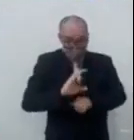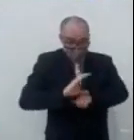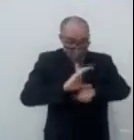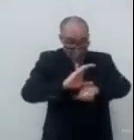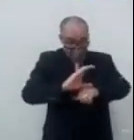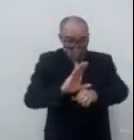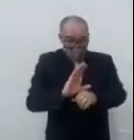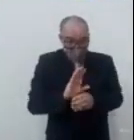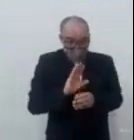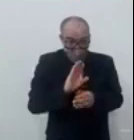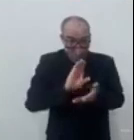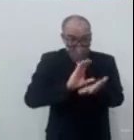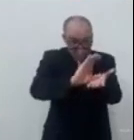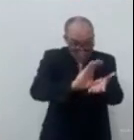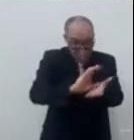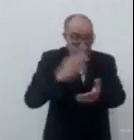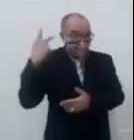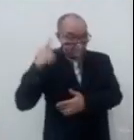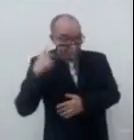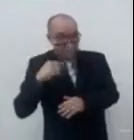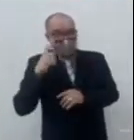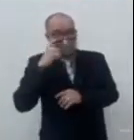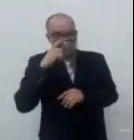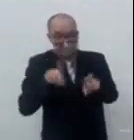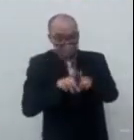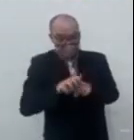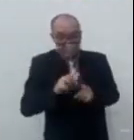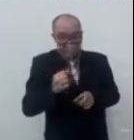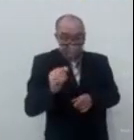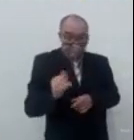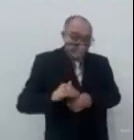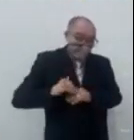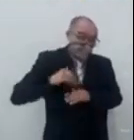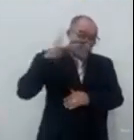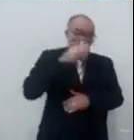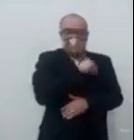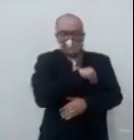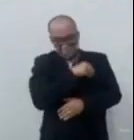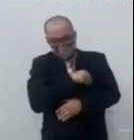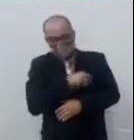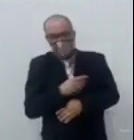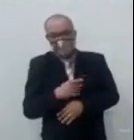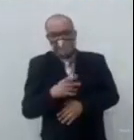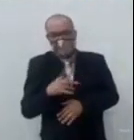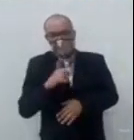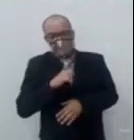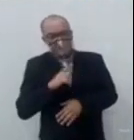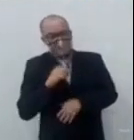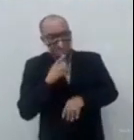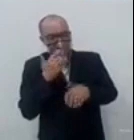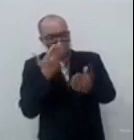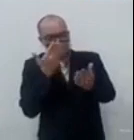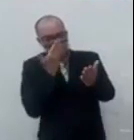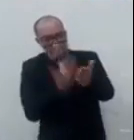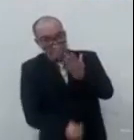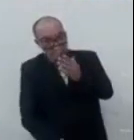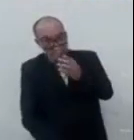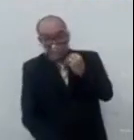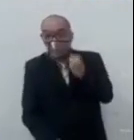reposição do salário dos vereadores e do prefeito. E eu tinha, naquele momento, tinha perdido a